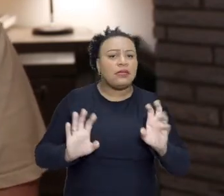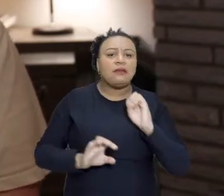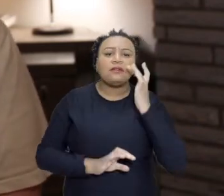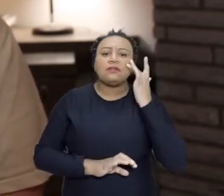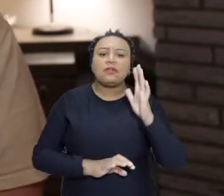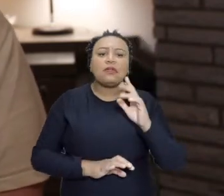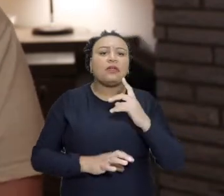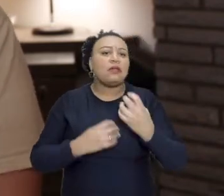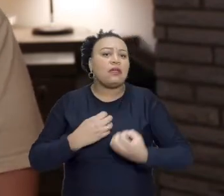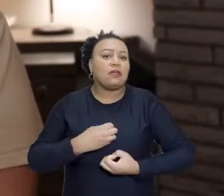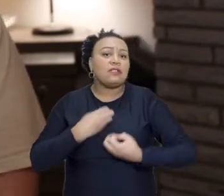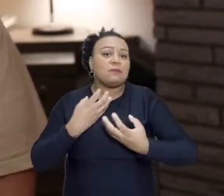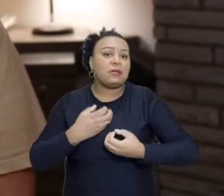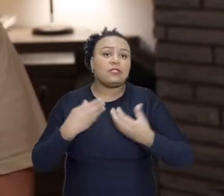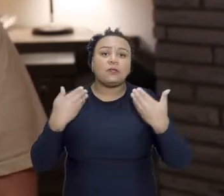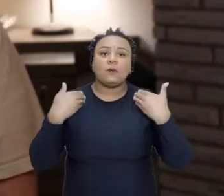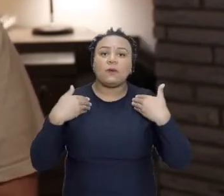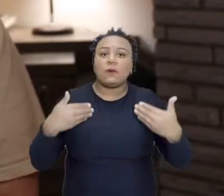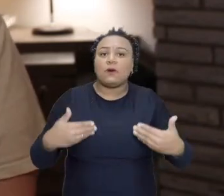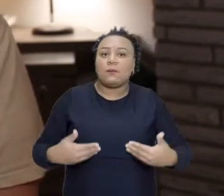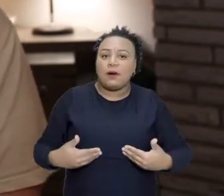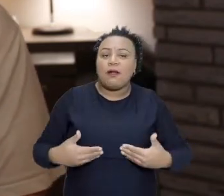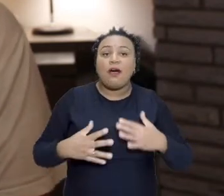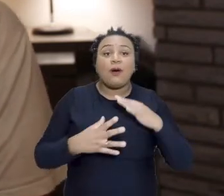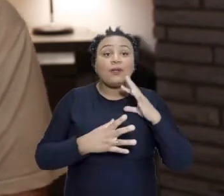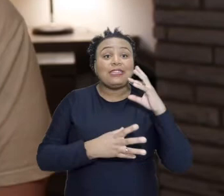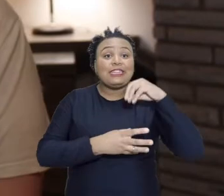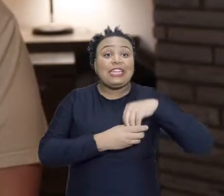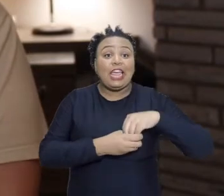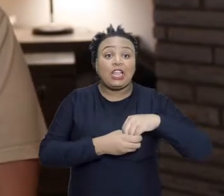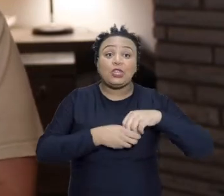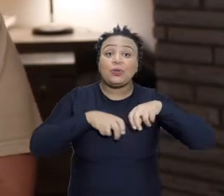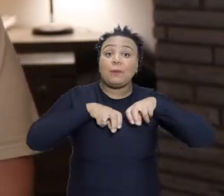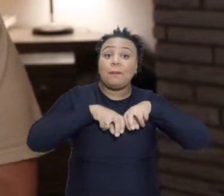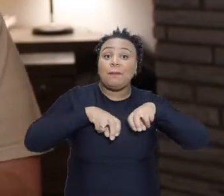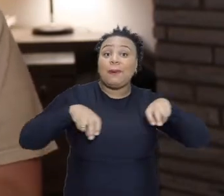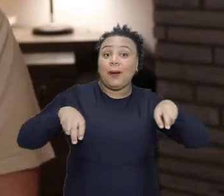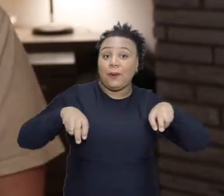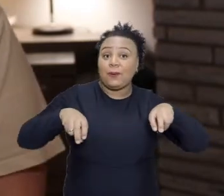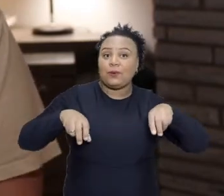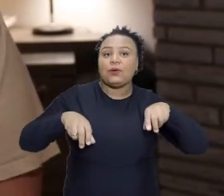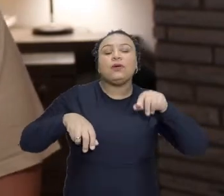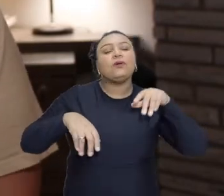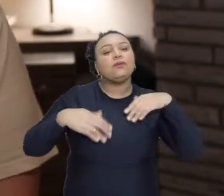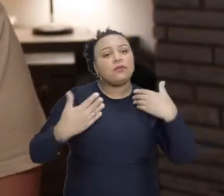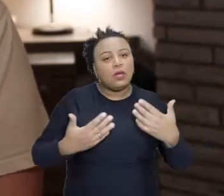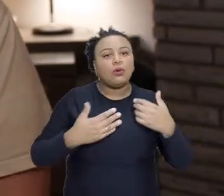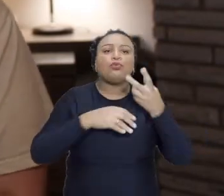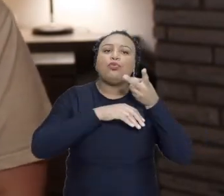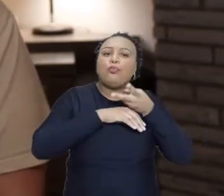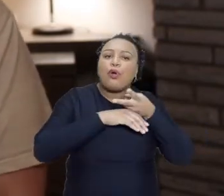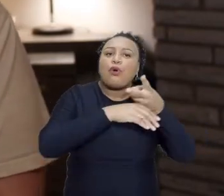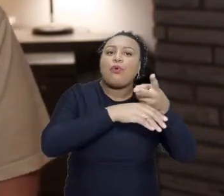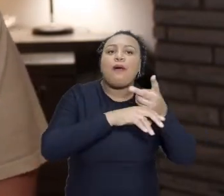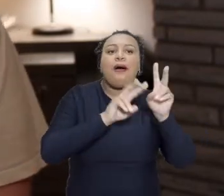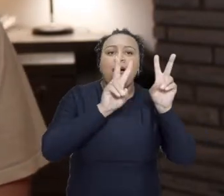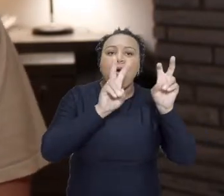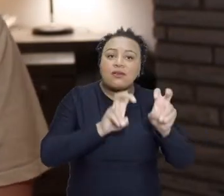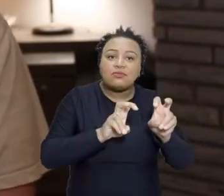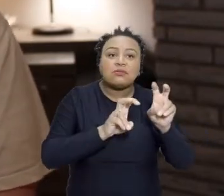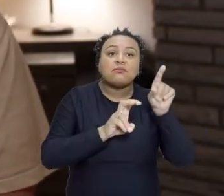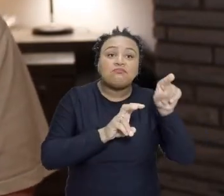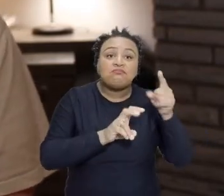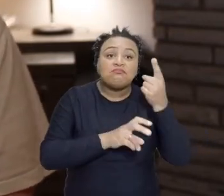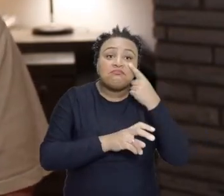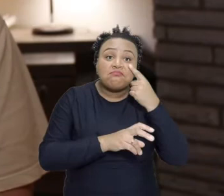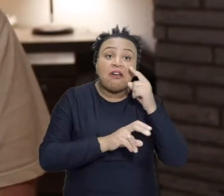expressão corporal dentro do palco. Então você vai atrás desse assunto, se é esse assunto mesmo que você